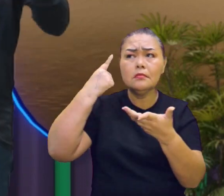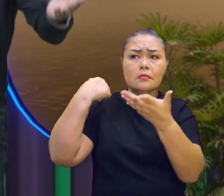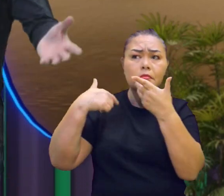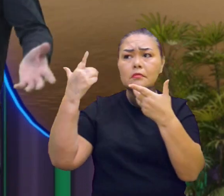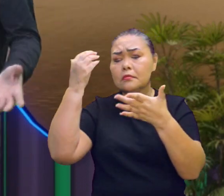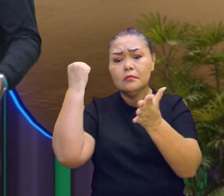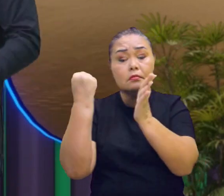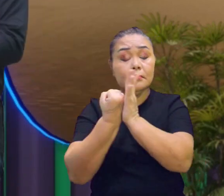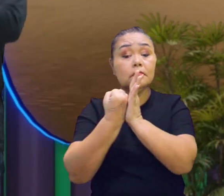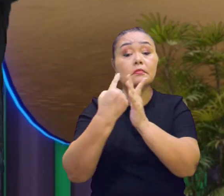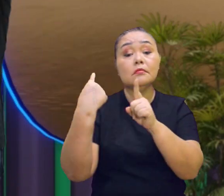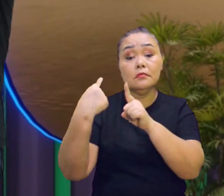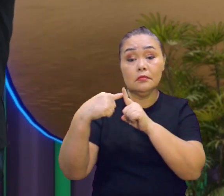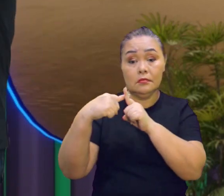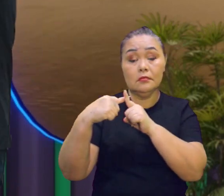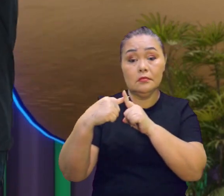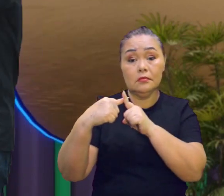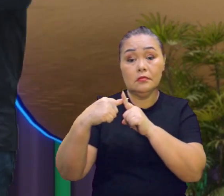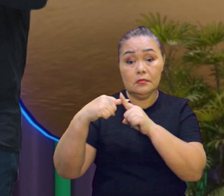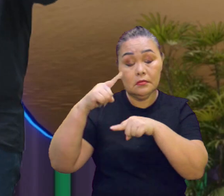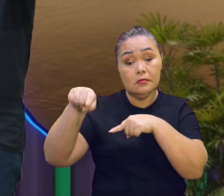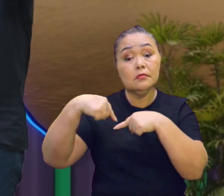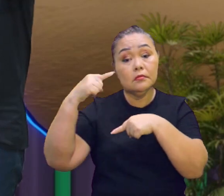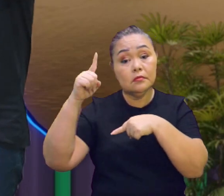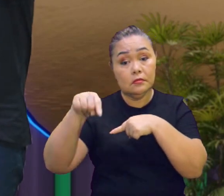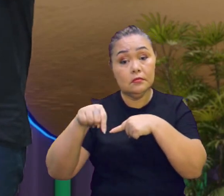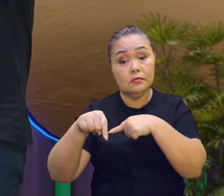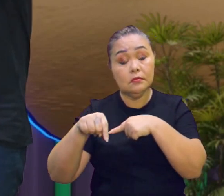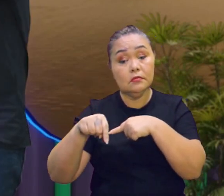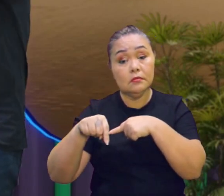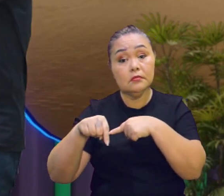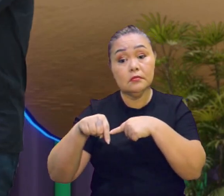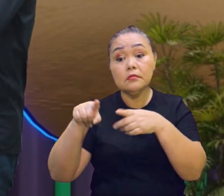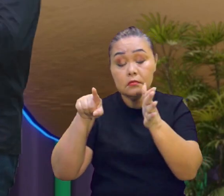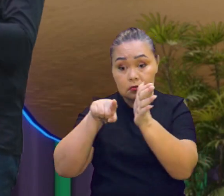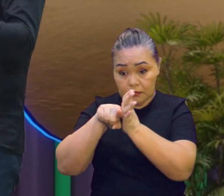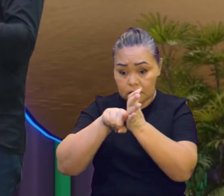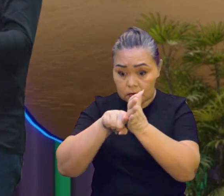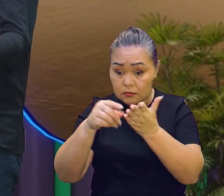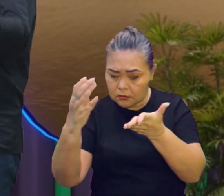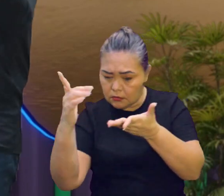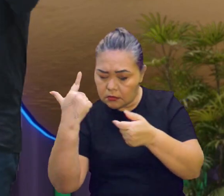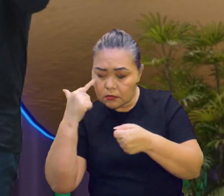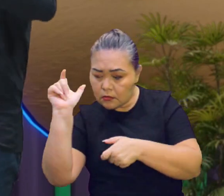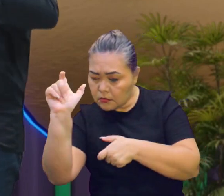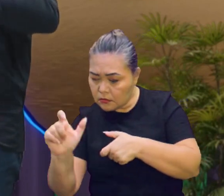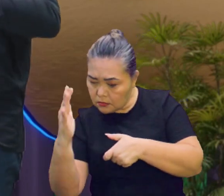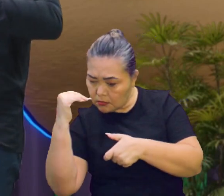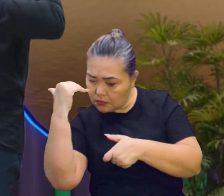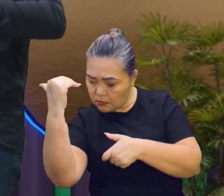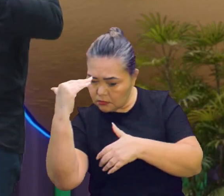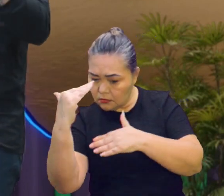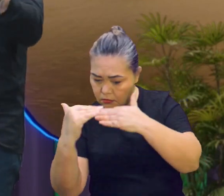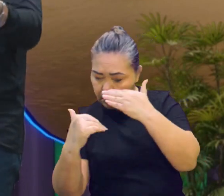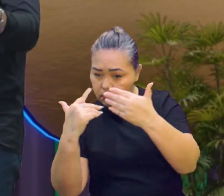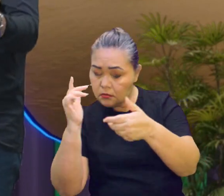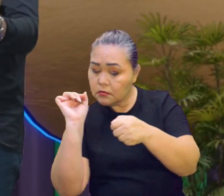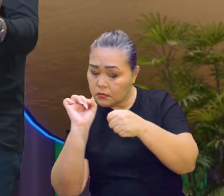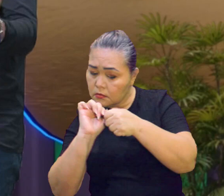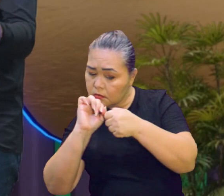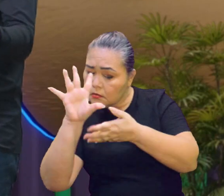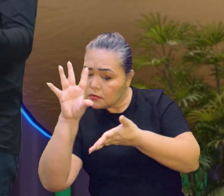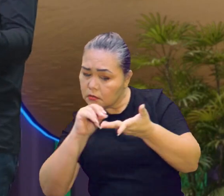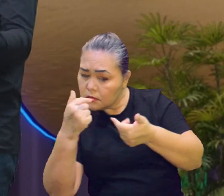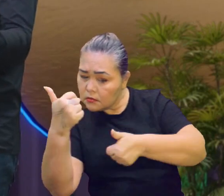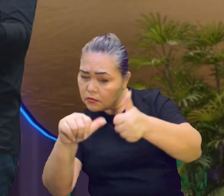não é oficial? É porque ela vem, além de ser estudos científicos de pessoas altamente qualificadas que fizeram esse